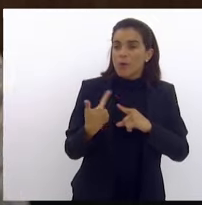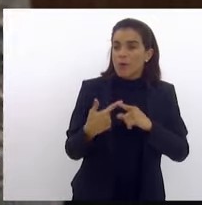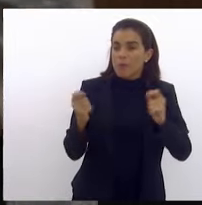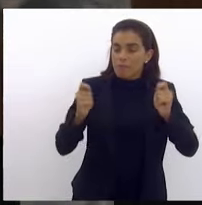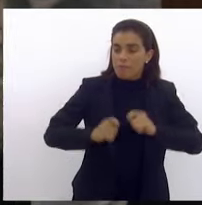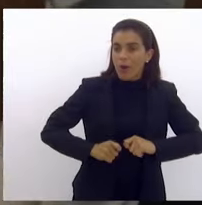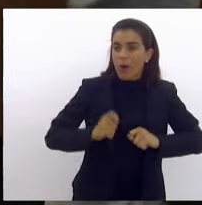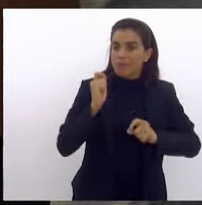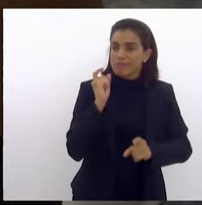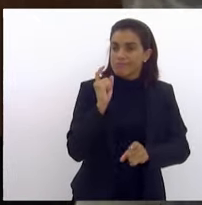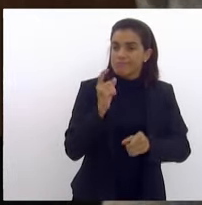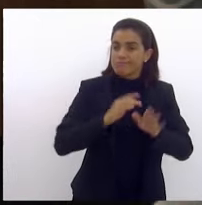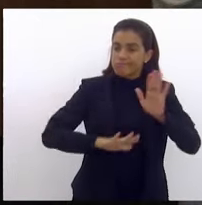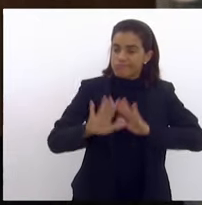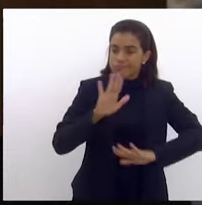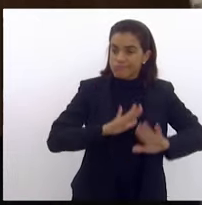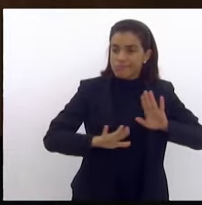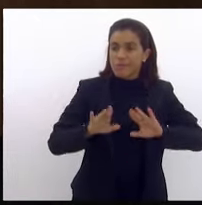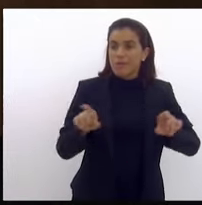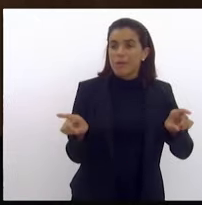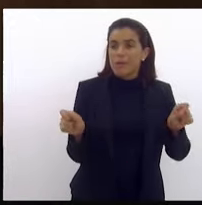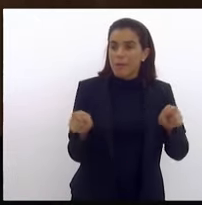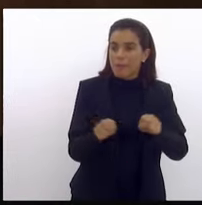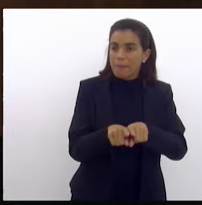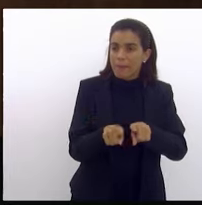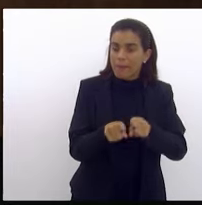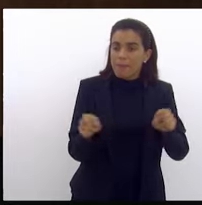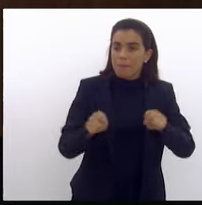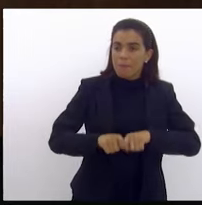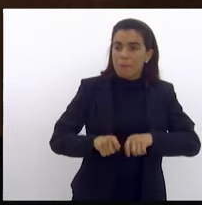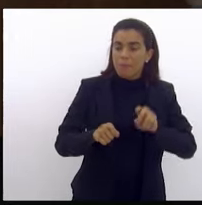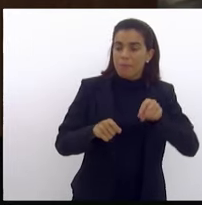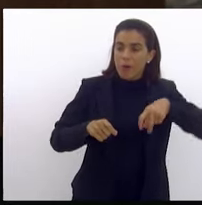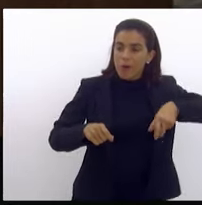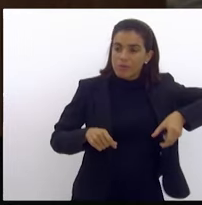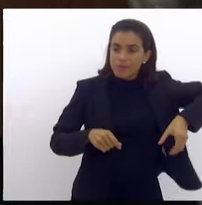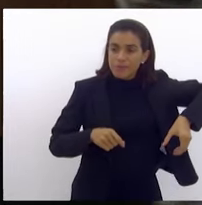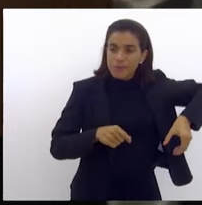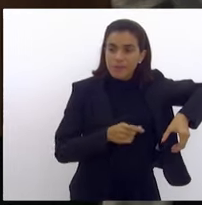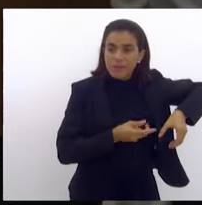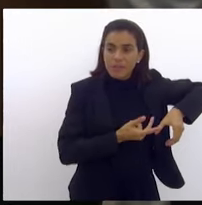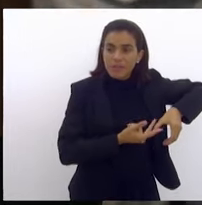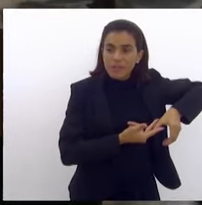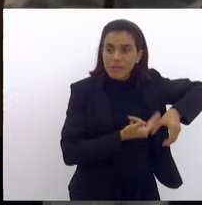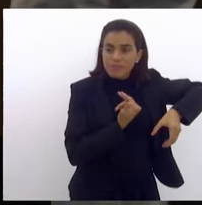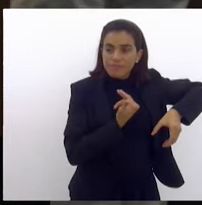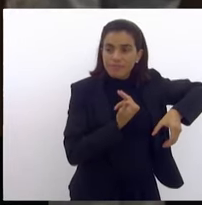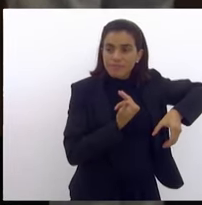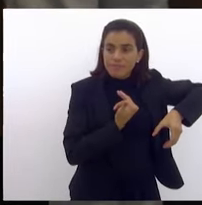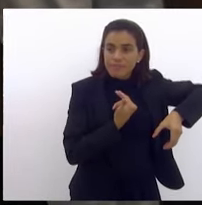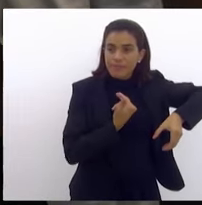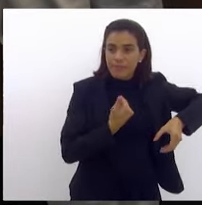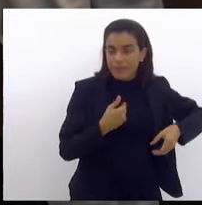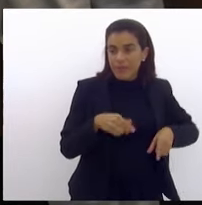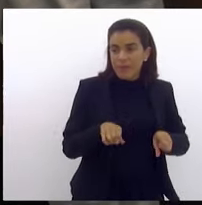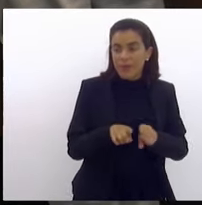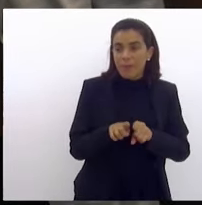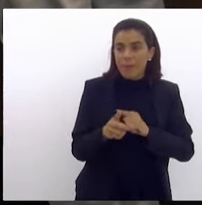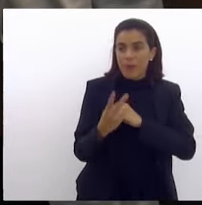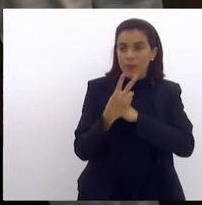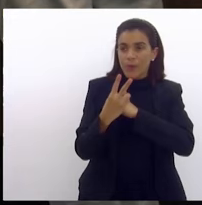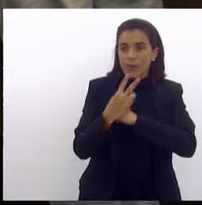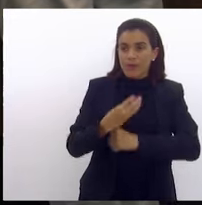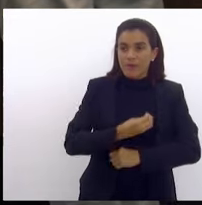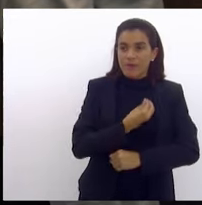prever e pode ser retirado um pólipo e não avançar para um câncer e preservar a própria